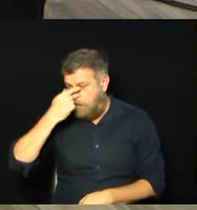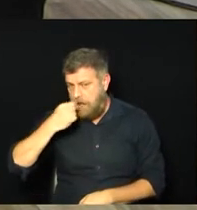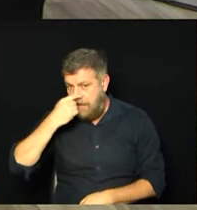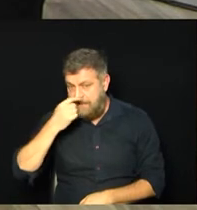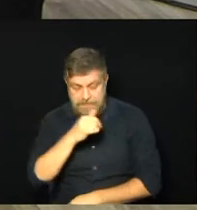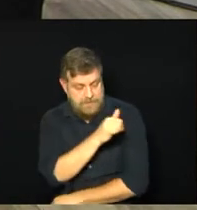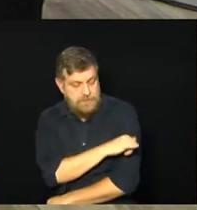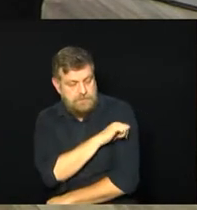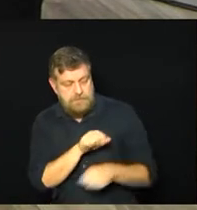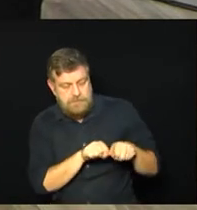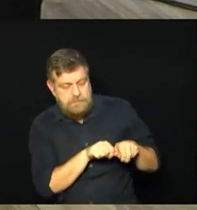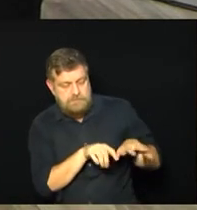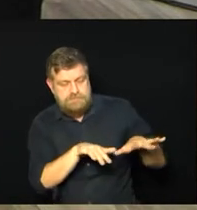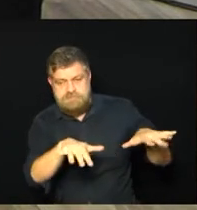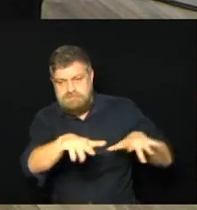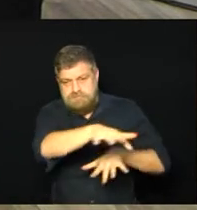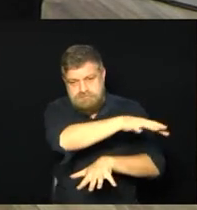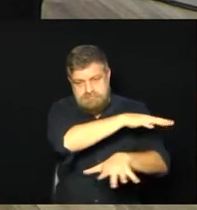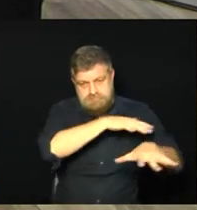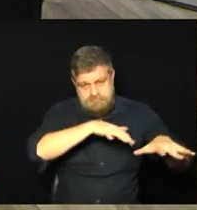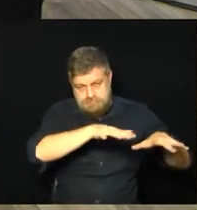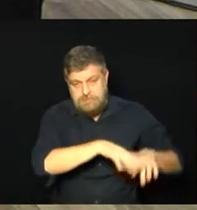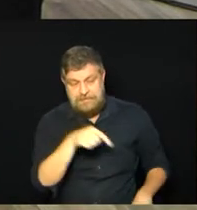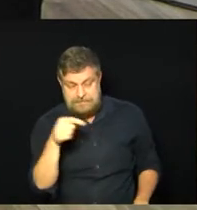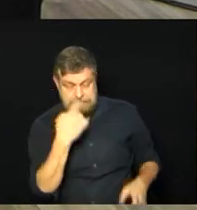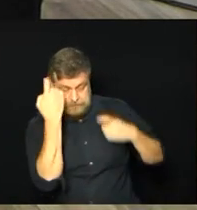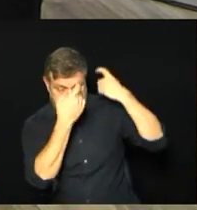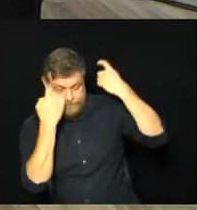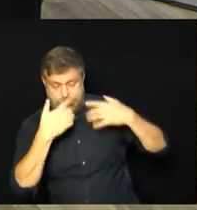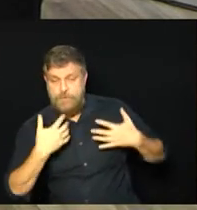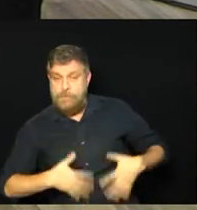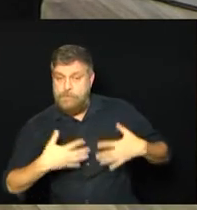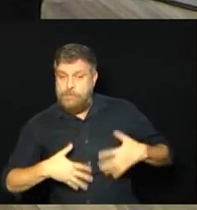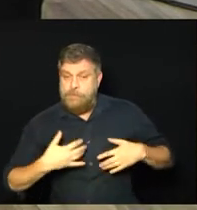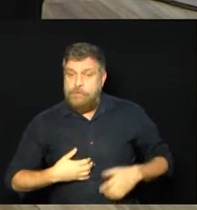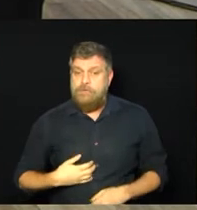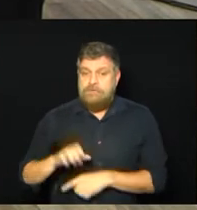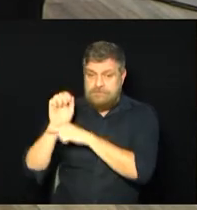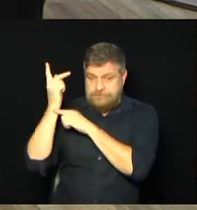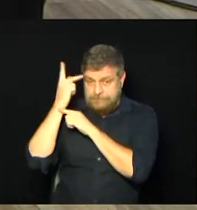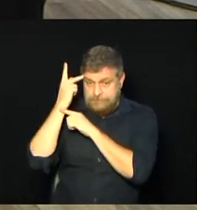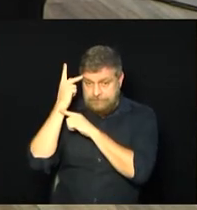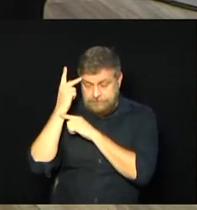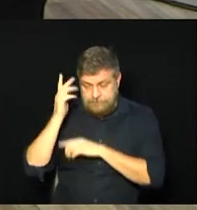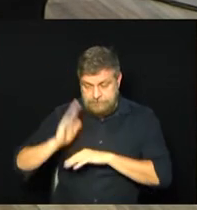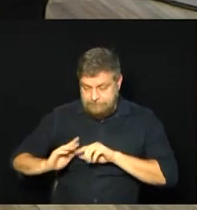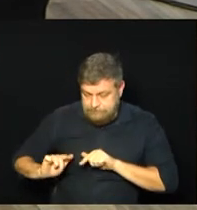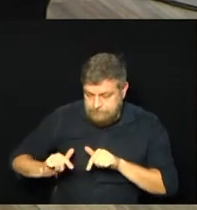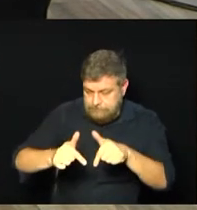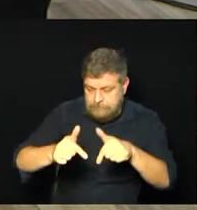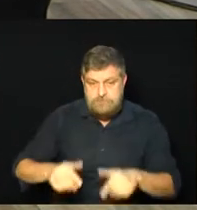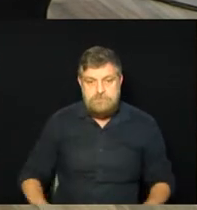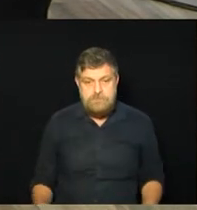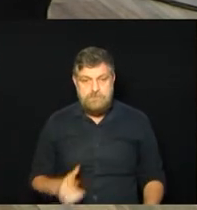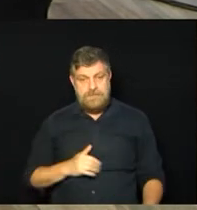Rio de Janeiro. Virou já uma epidemia, tem preocupado e o estado de São Paulo está agindo. Isso, justamente